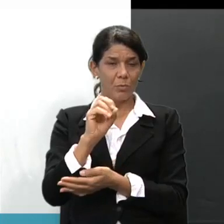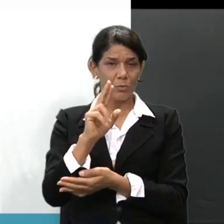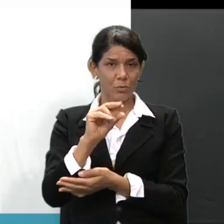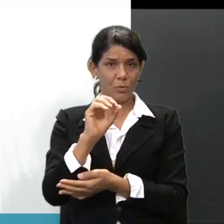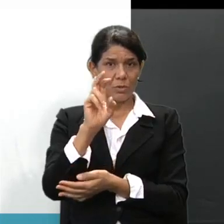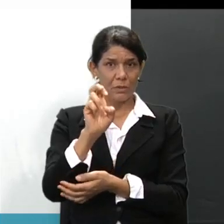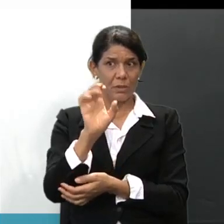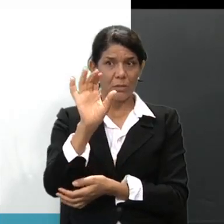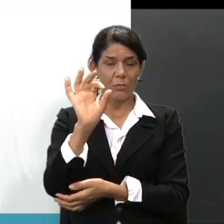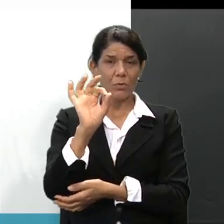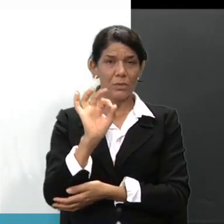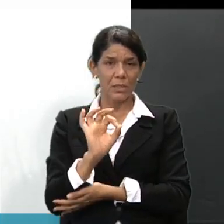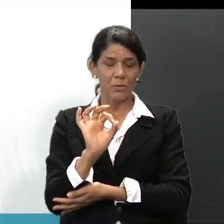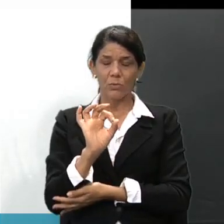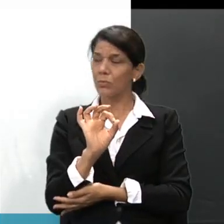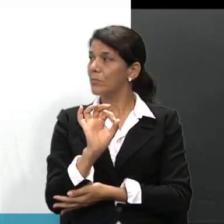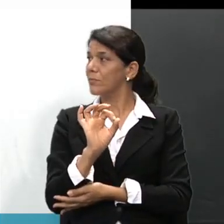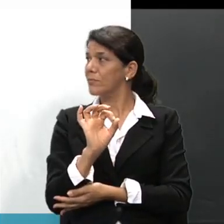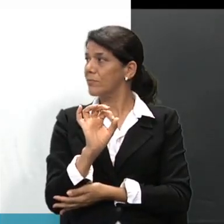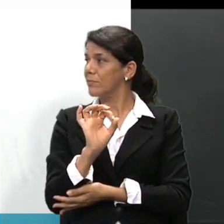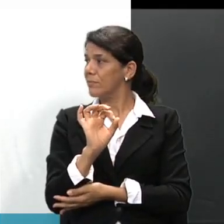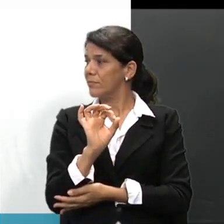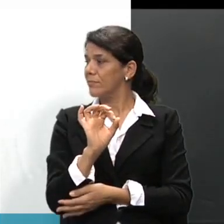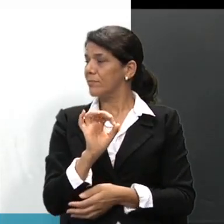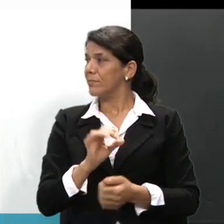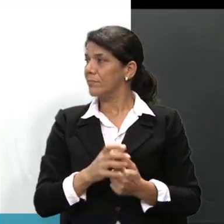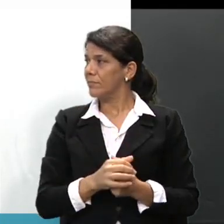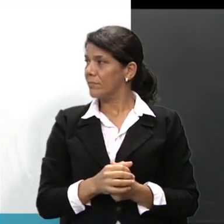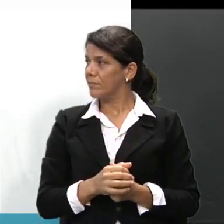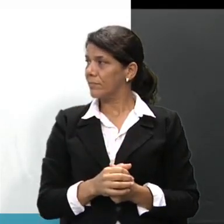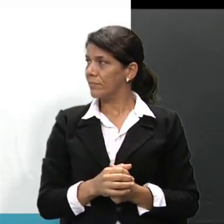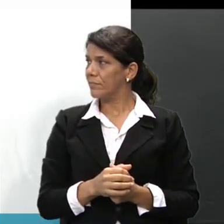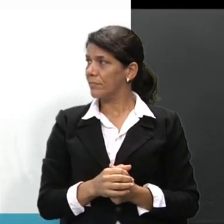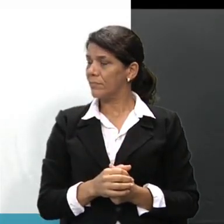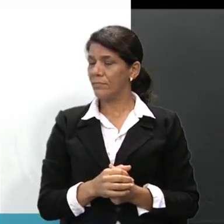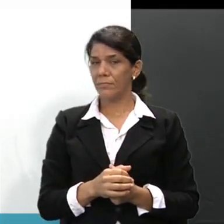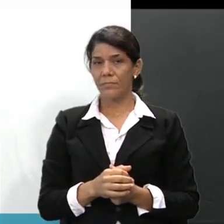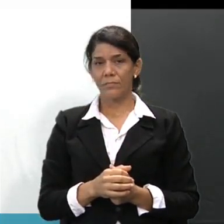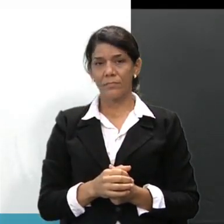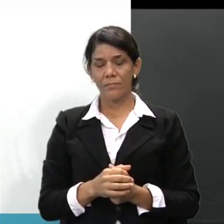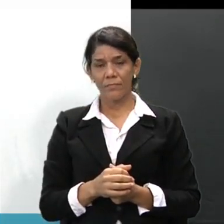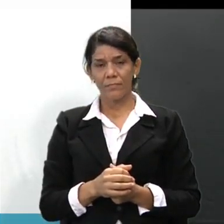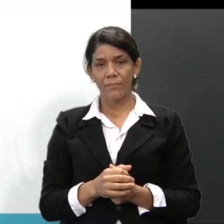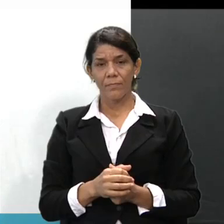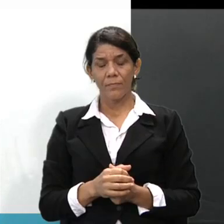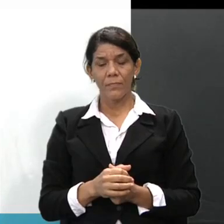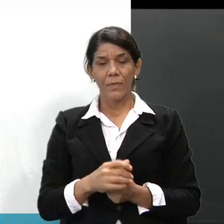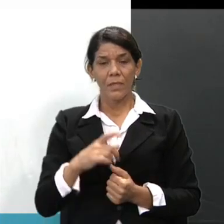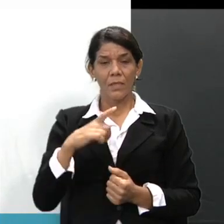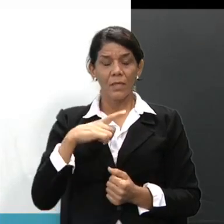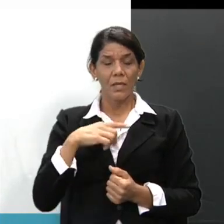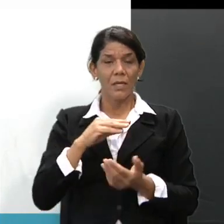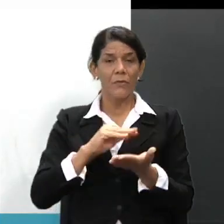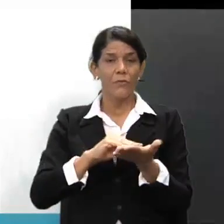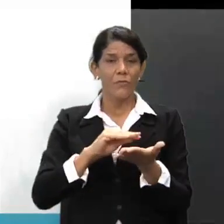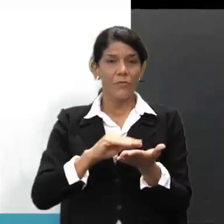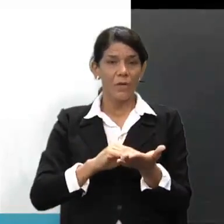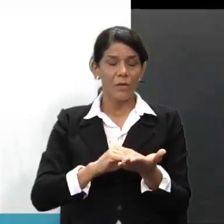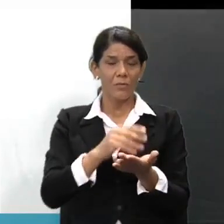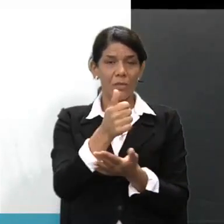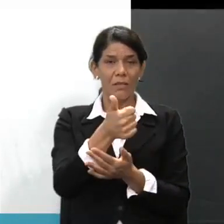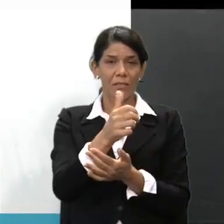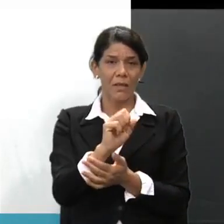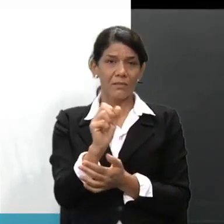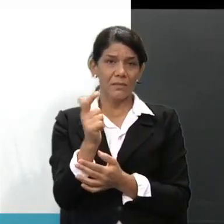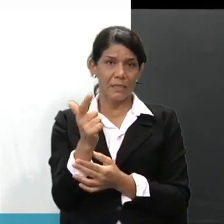5%, né? Meu soro glicosado que tem disponível na unidade de 5%, falta